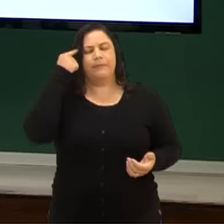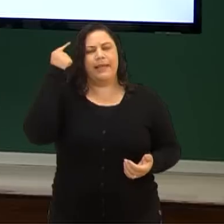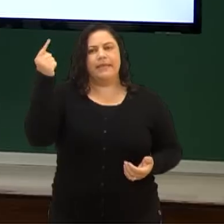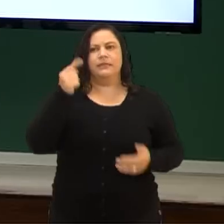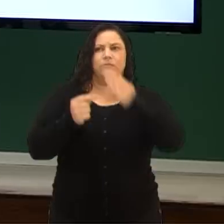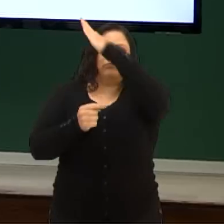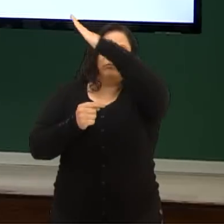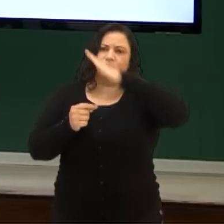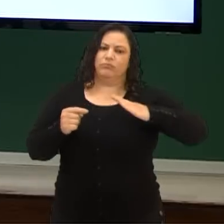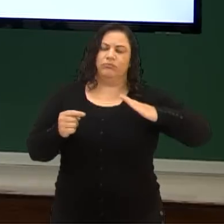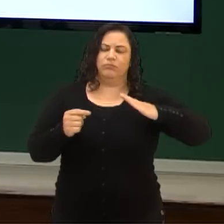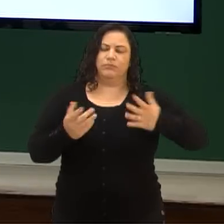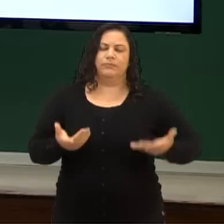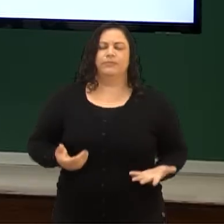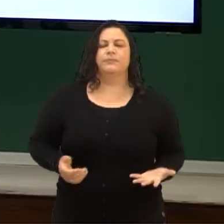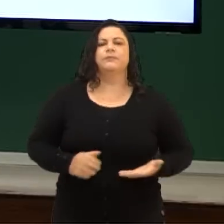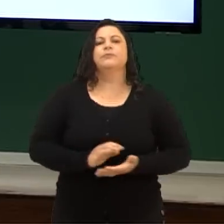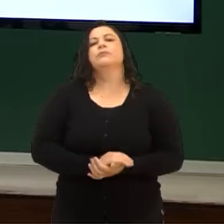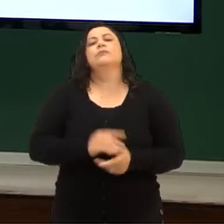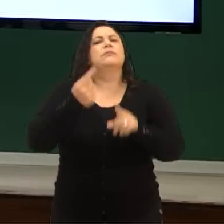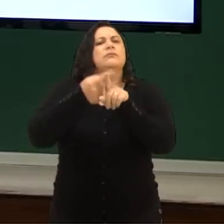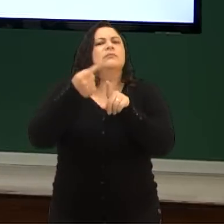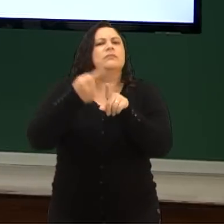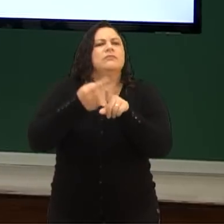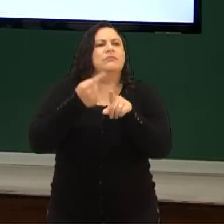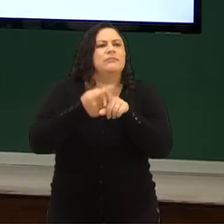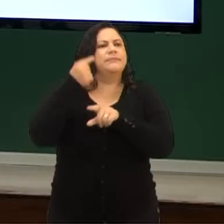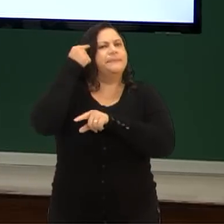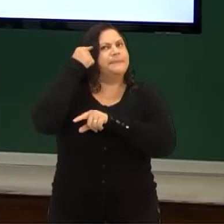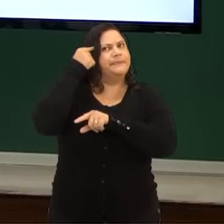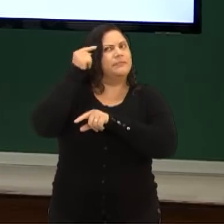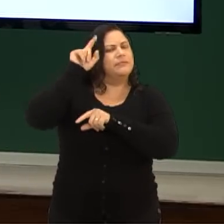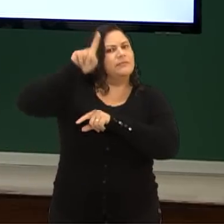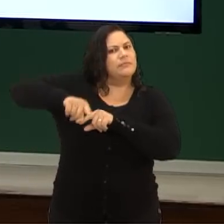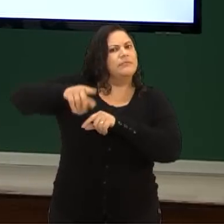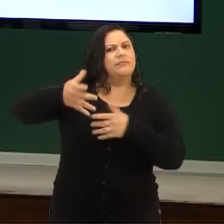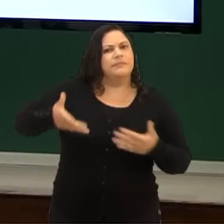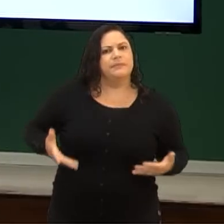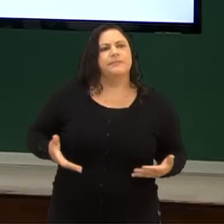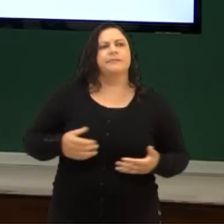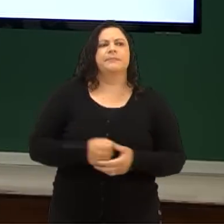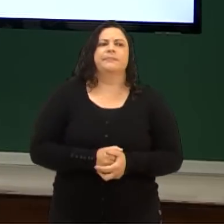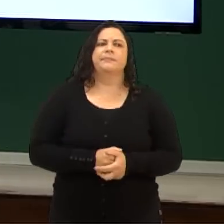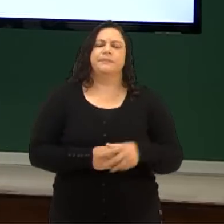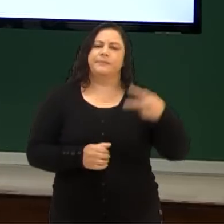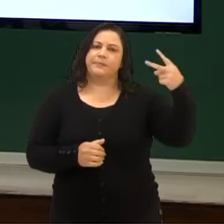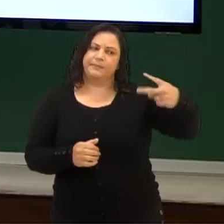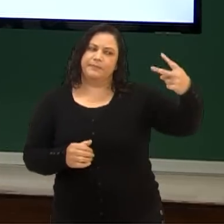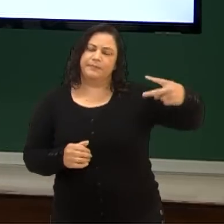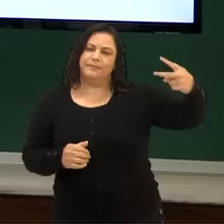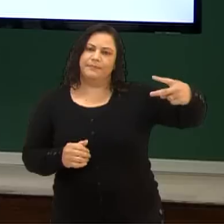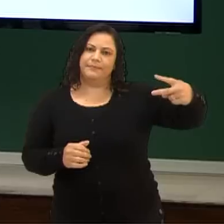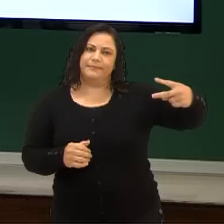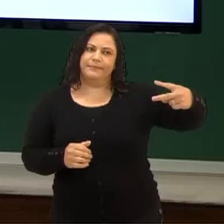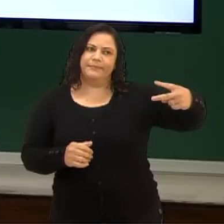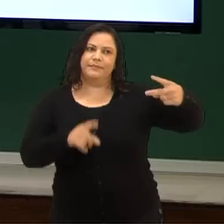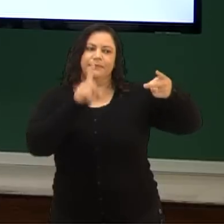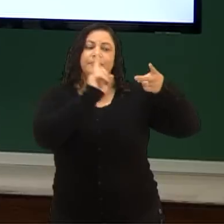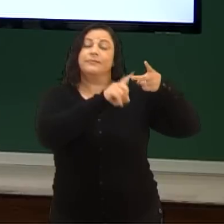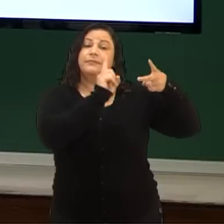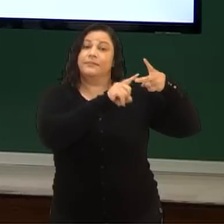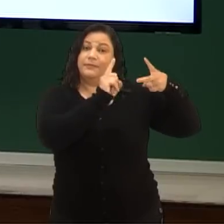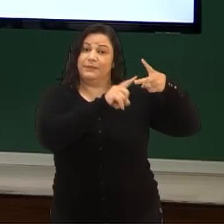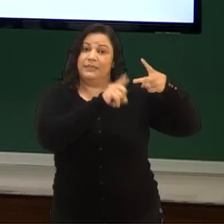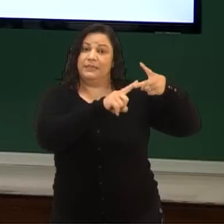cima, 45 para baixo. Por que isso, pessoal? Aqui nós temos a secundária, que é secundária porque ela não tem a